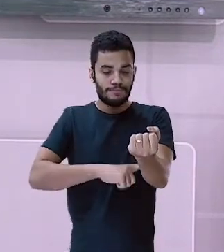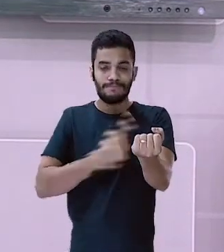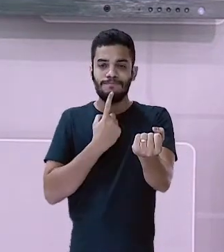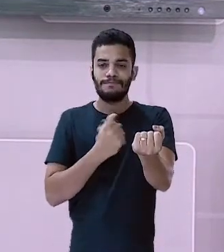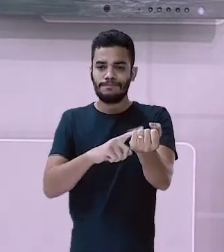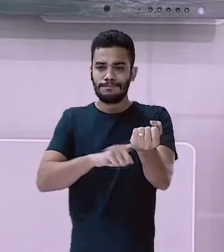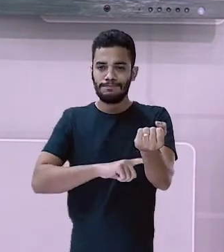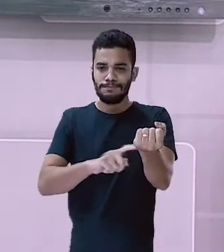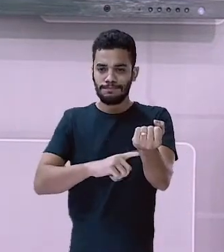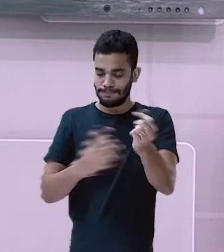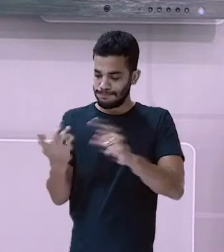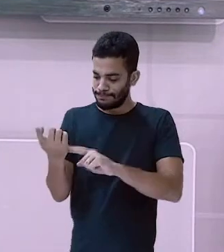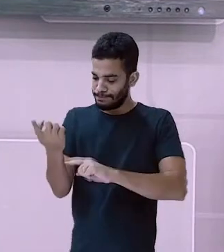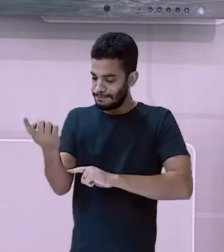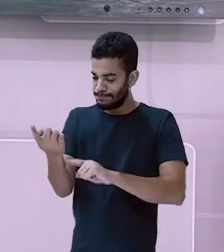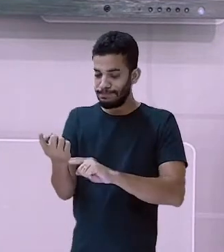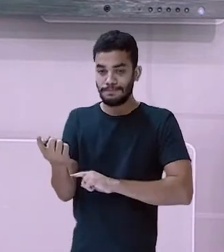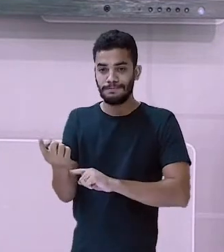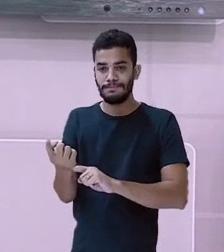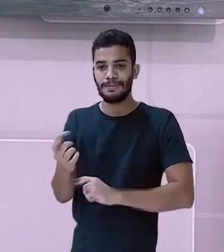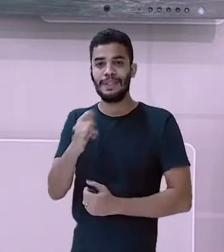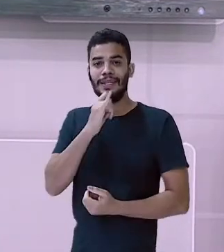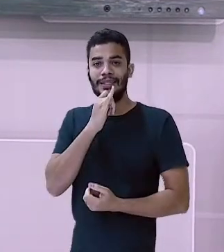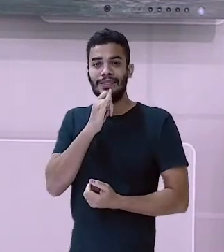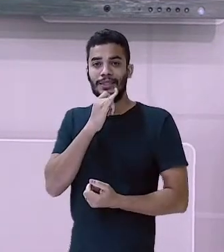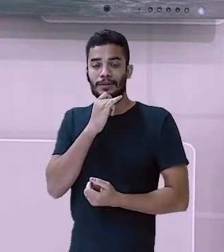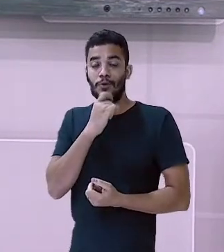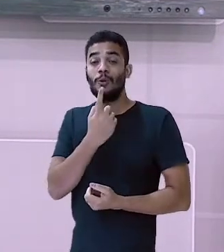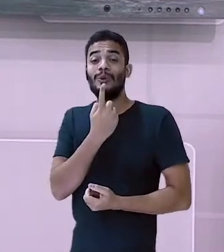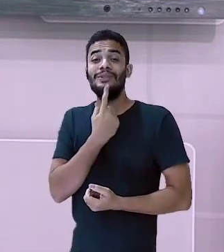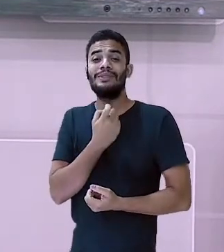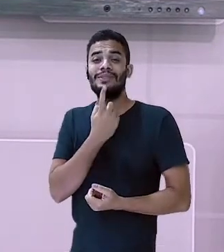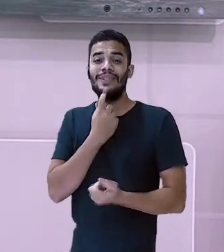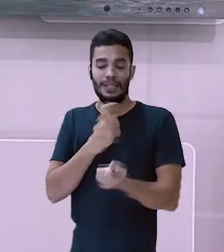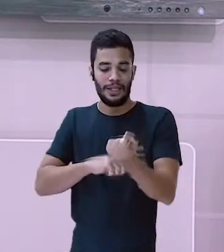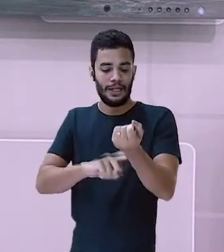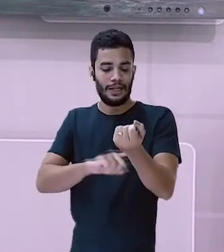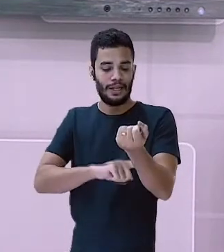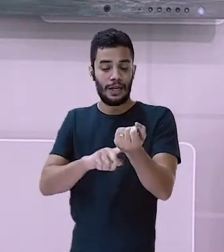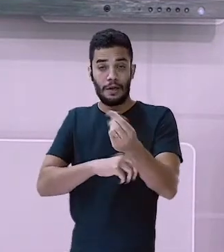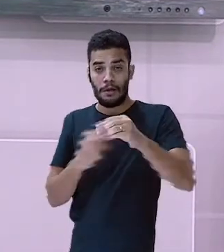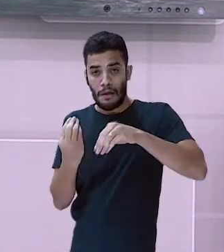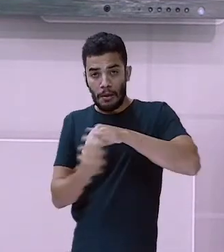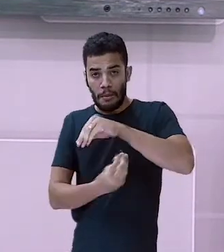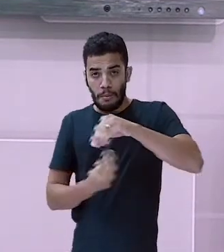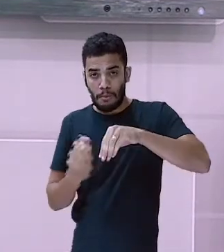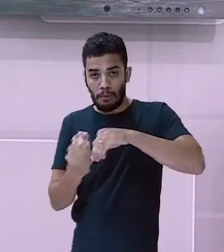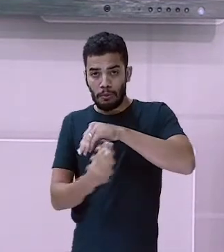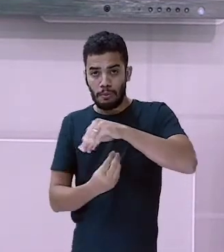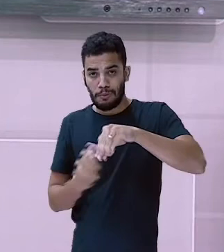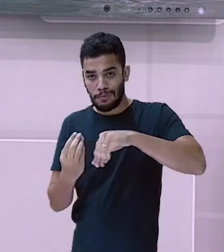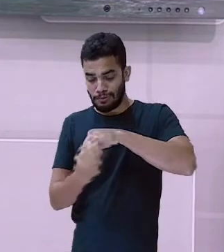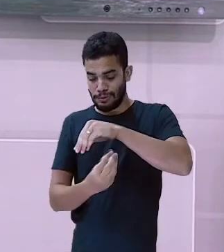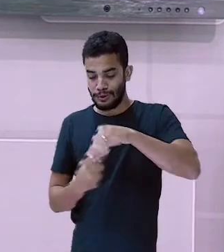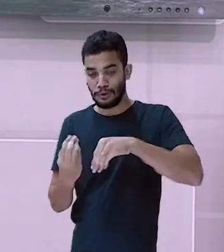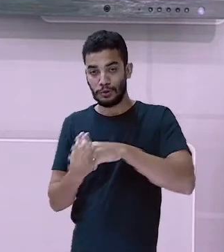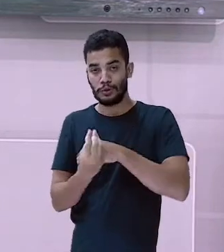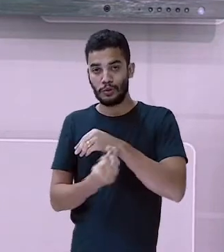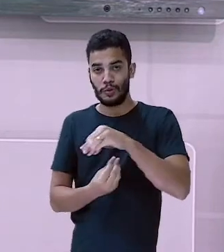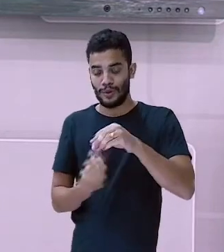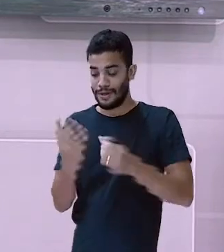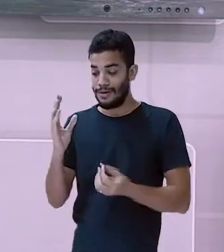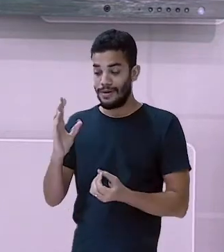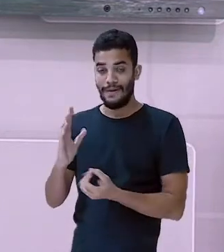enfim. O sangue, ele é uma mistura heterogênea do tipo coloide. Por que,